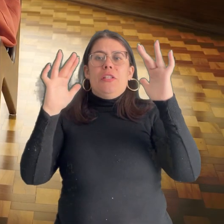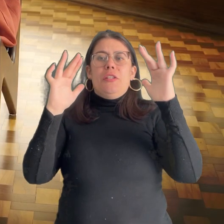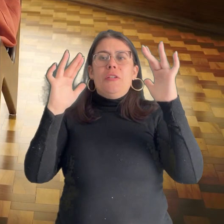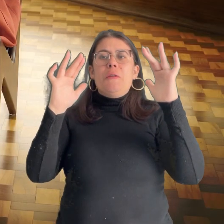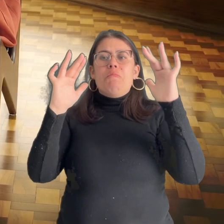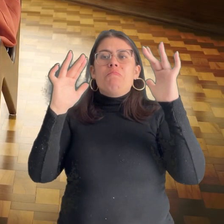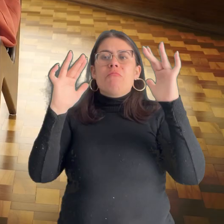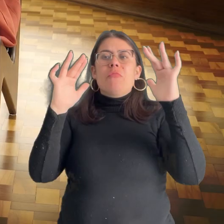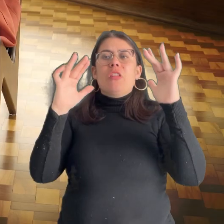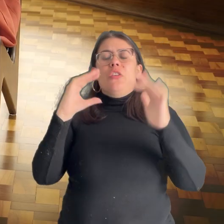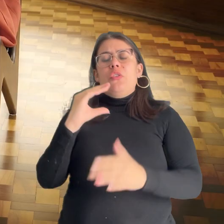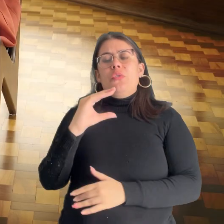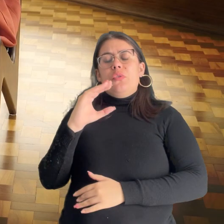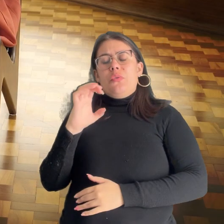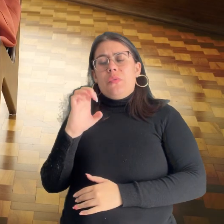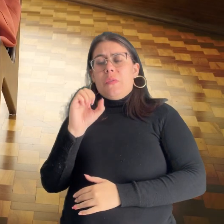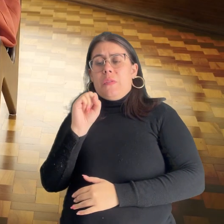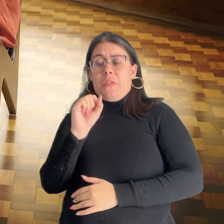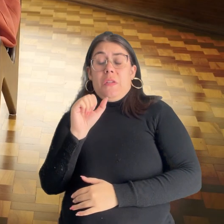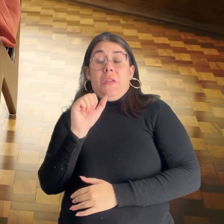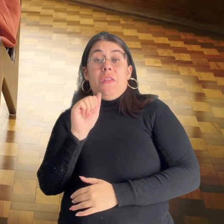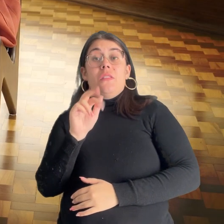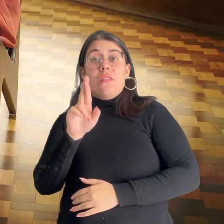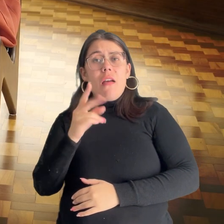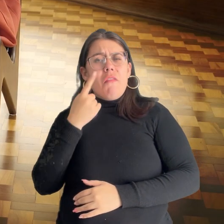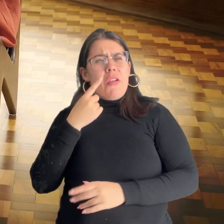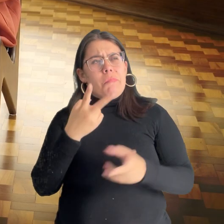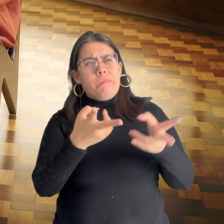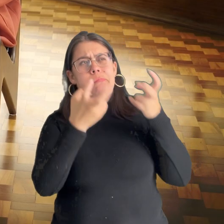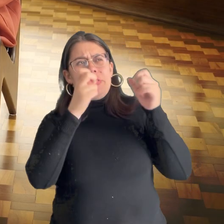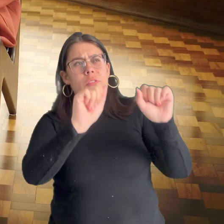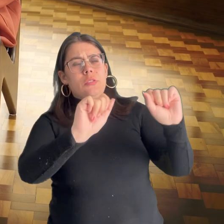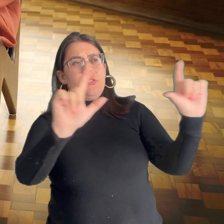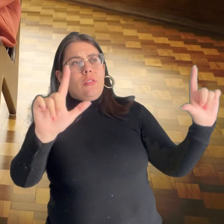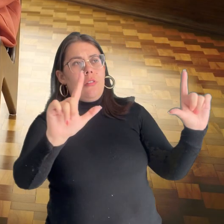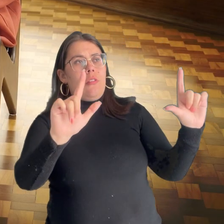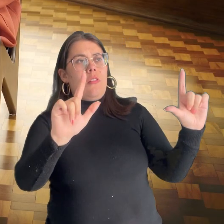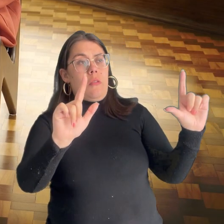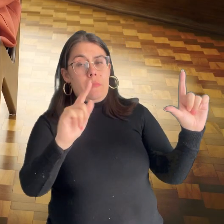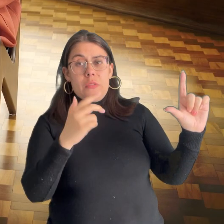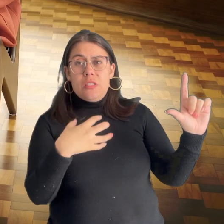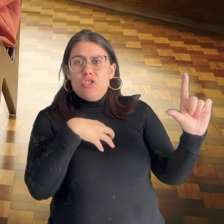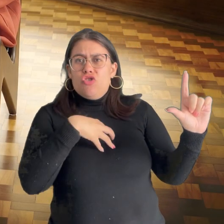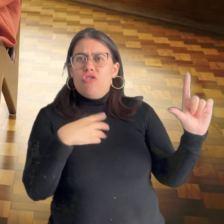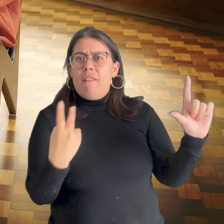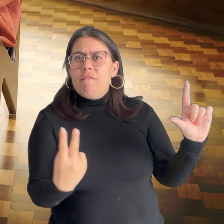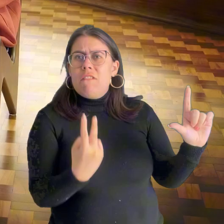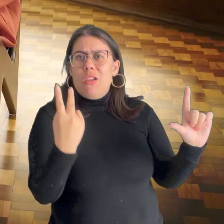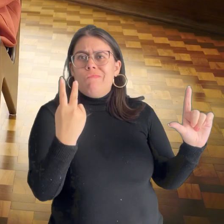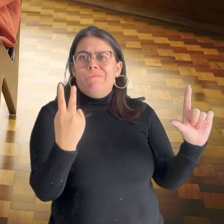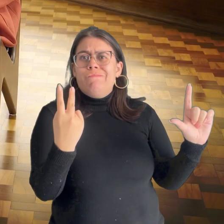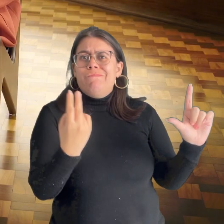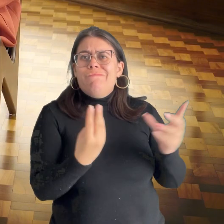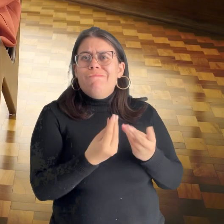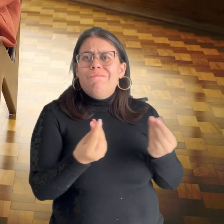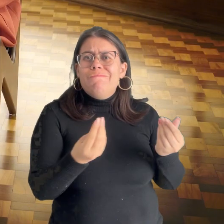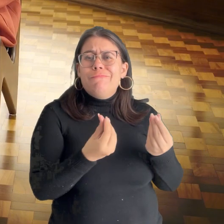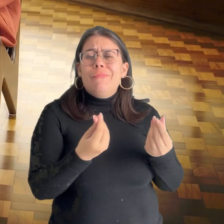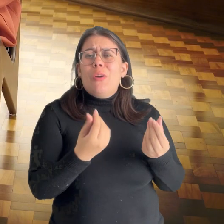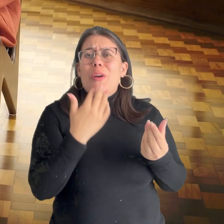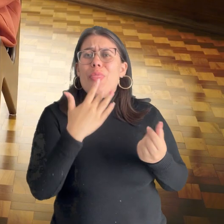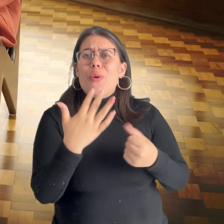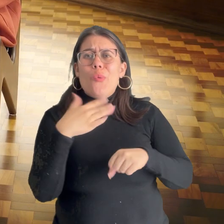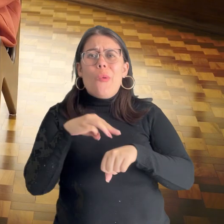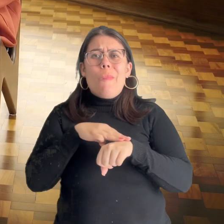usou, que era de você olhar a obra e sentir o seu valor artístico. Então, a atitude